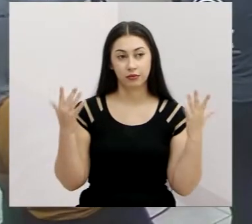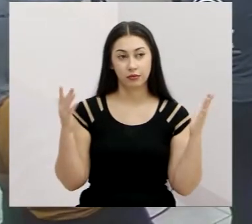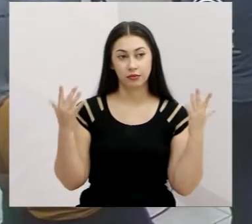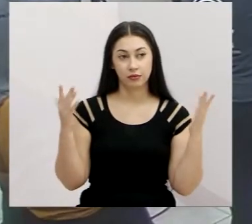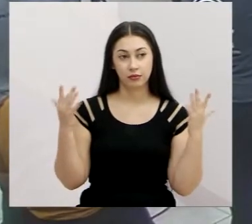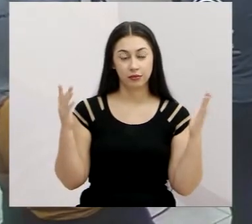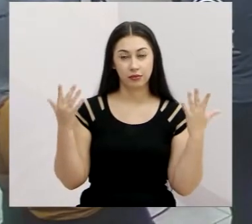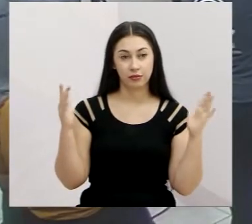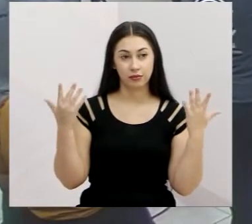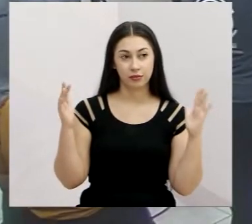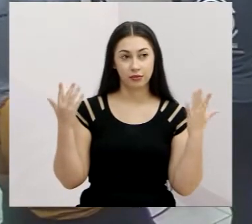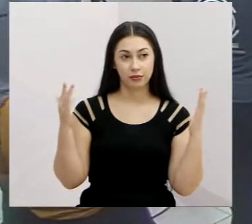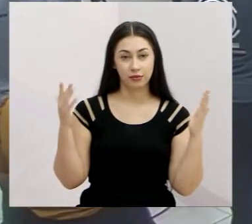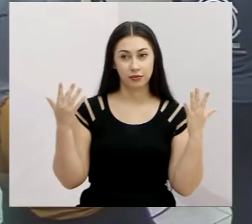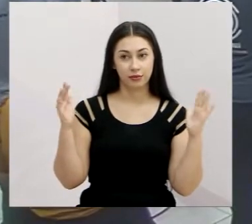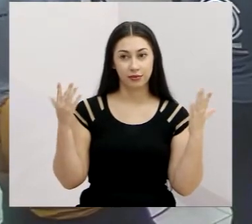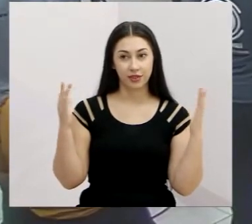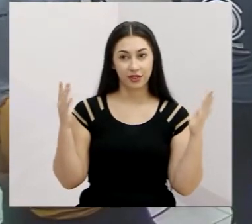G1